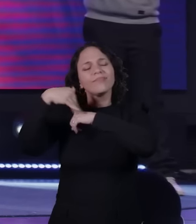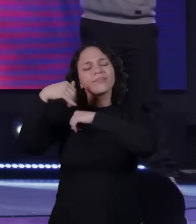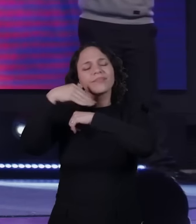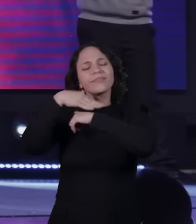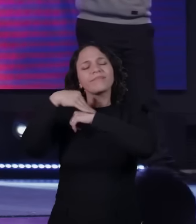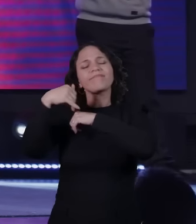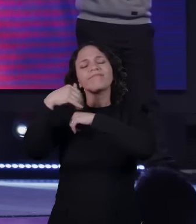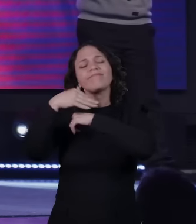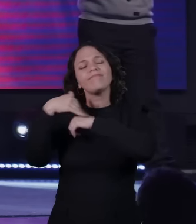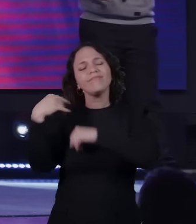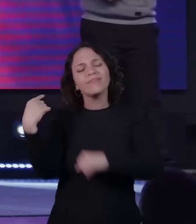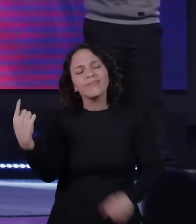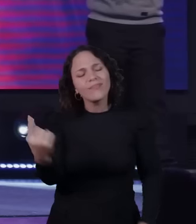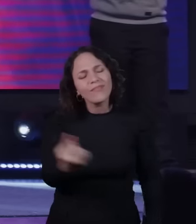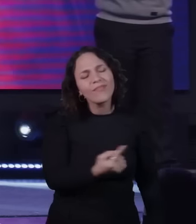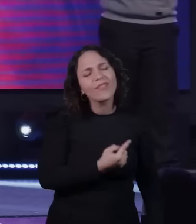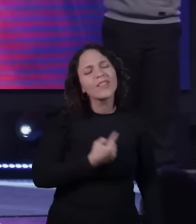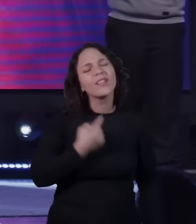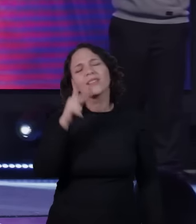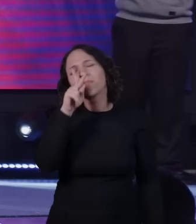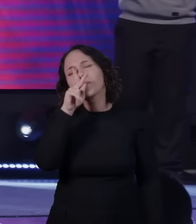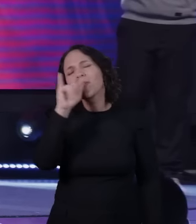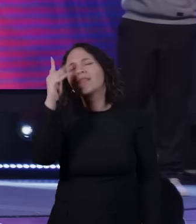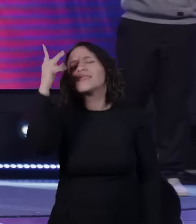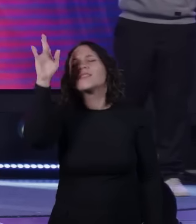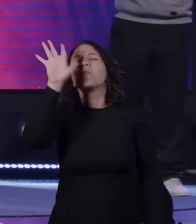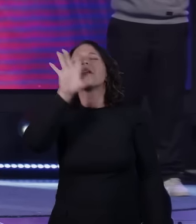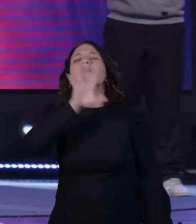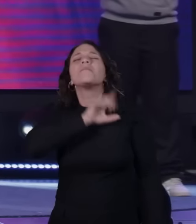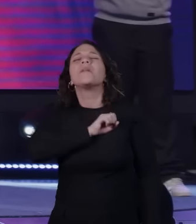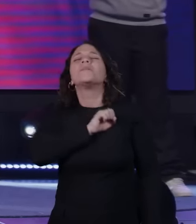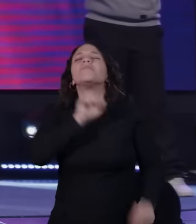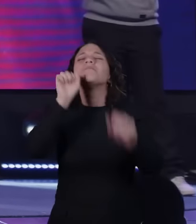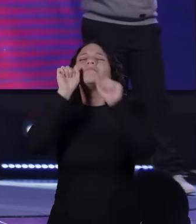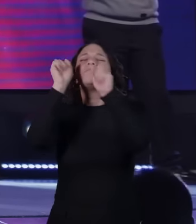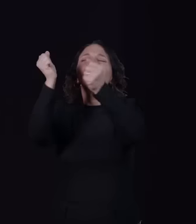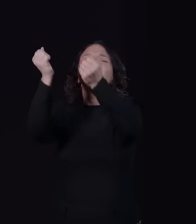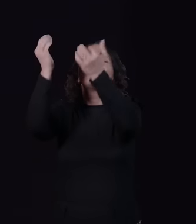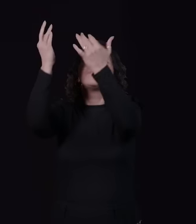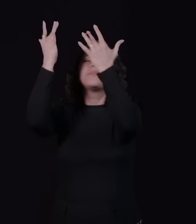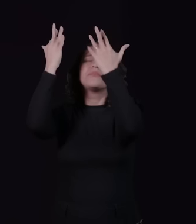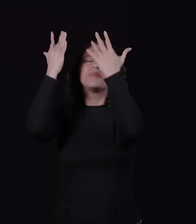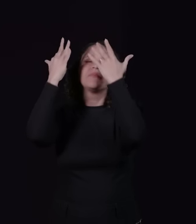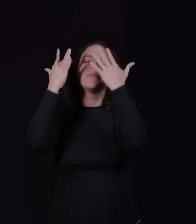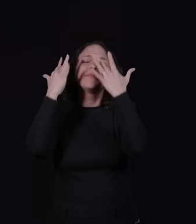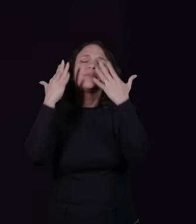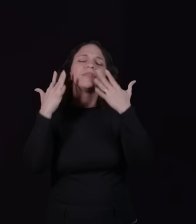Aba, que o teu amor seja derramado nas nossas vidas,